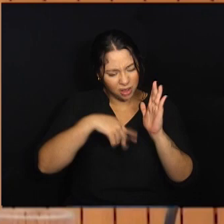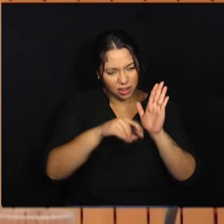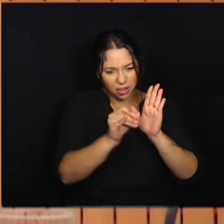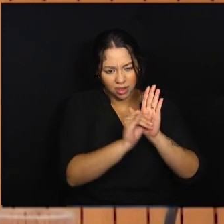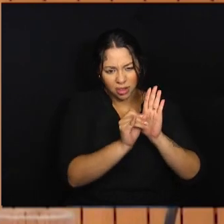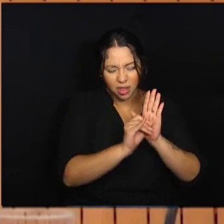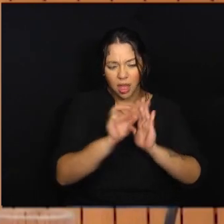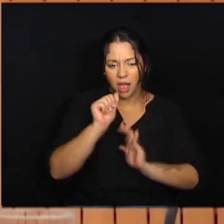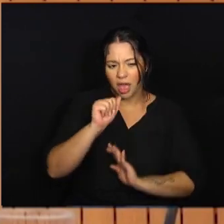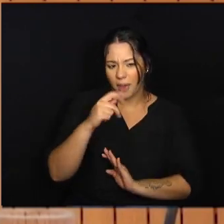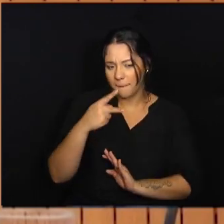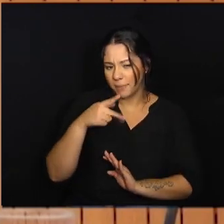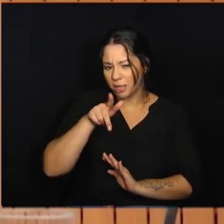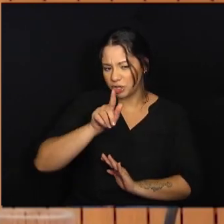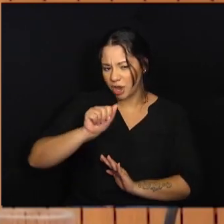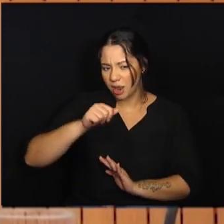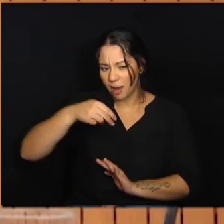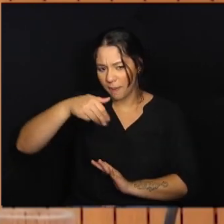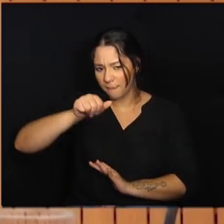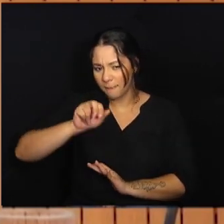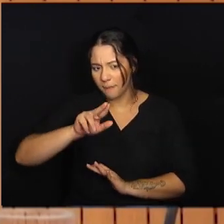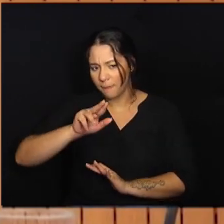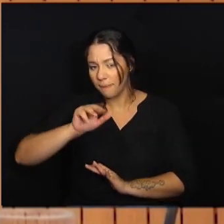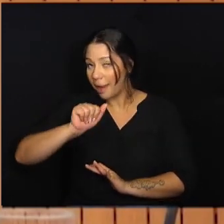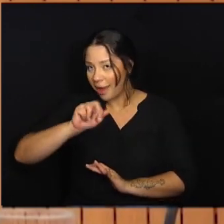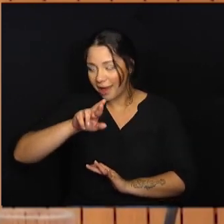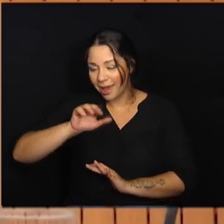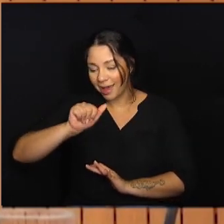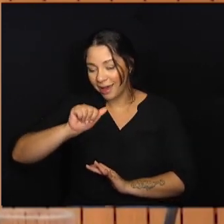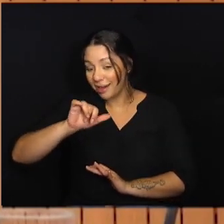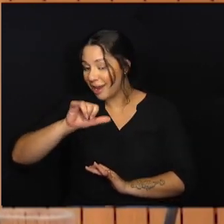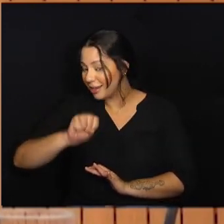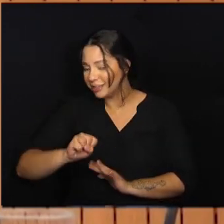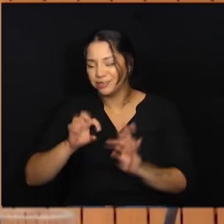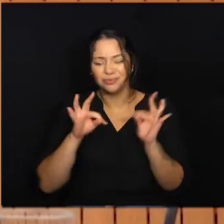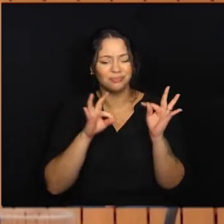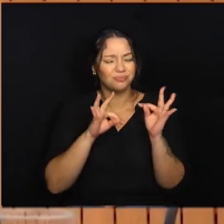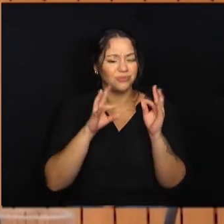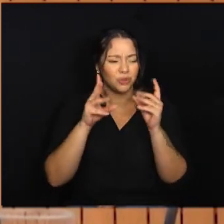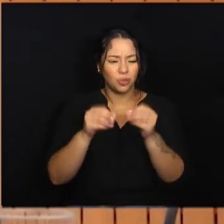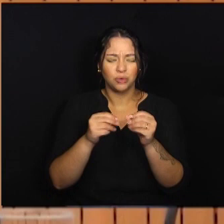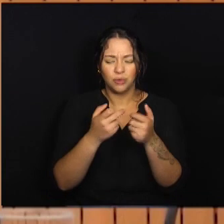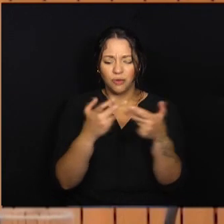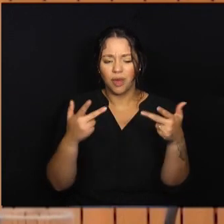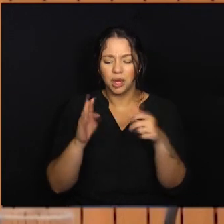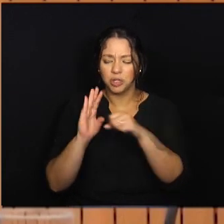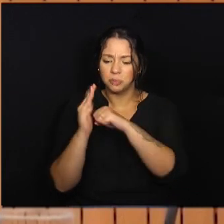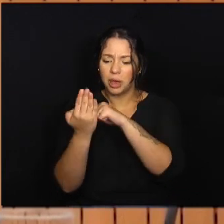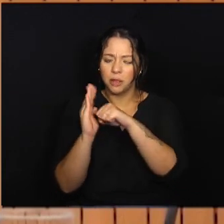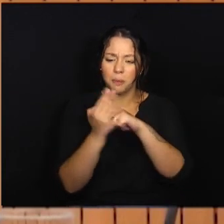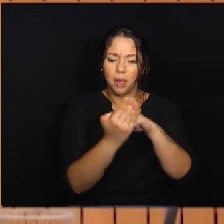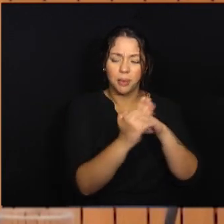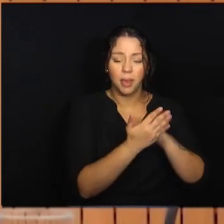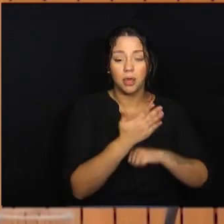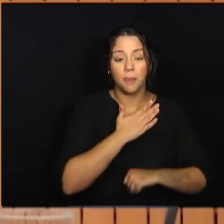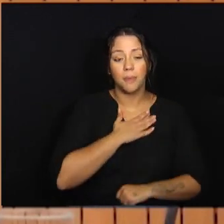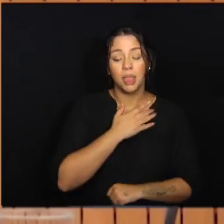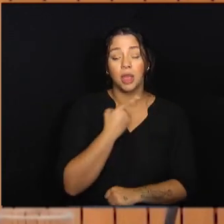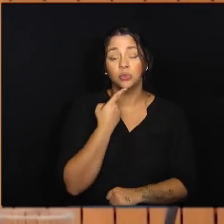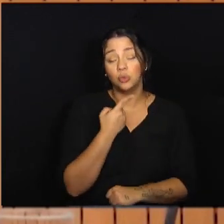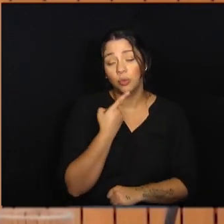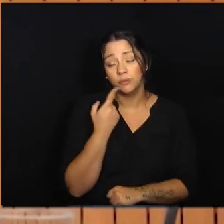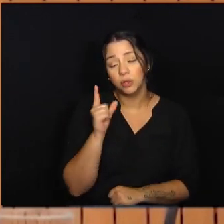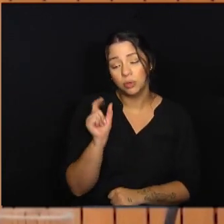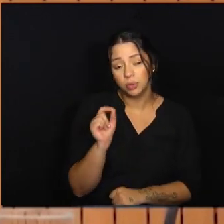APG dos Amarais, né, todas as inscrições de bairros, né? E acho que, como dúvida, né,